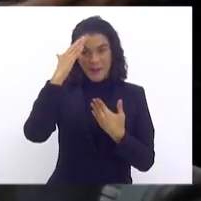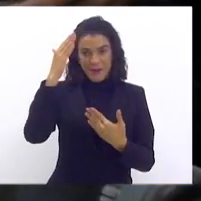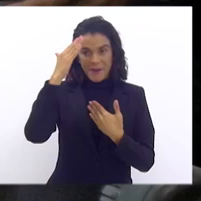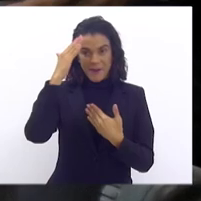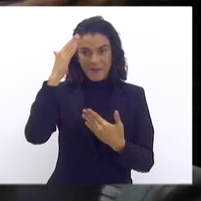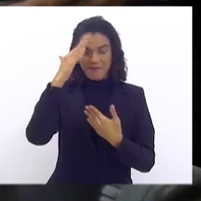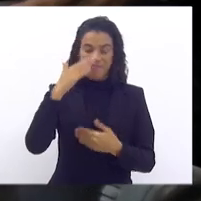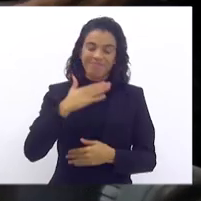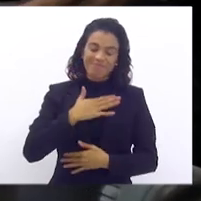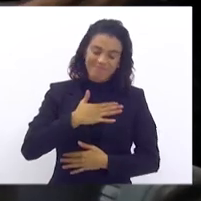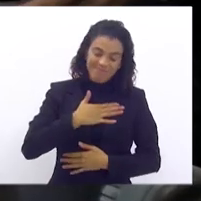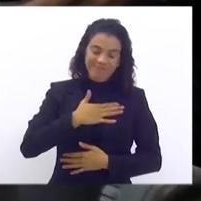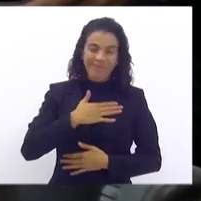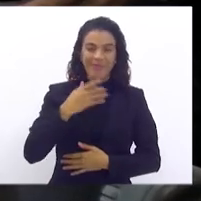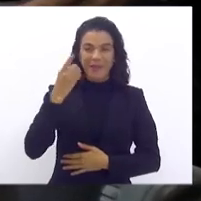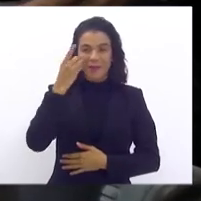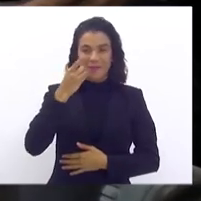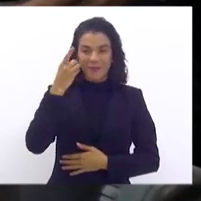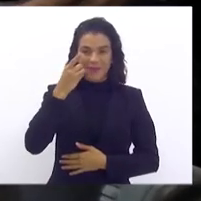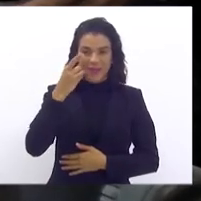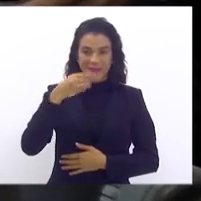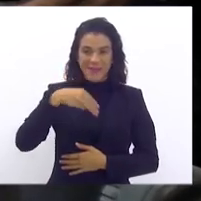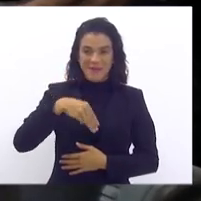Obrigada, querida deputada Marta Rocha. São